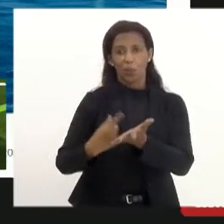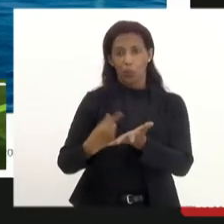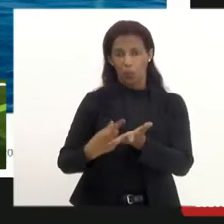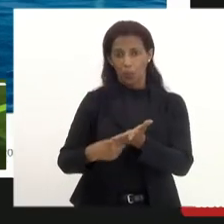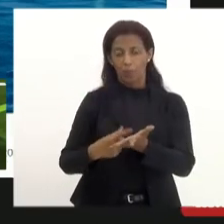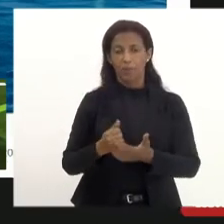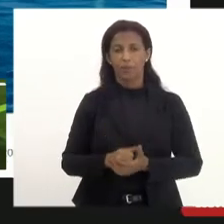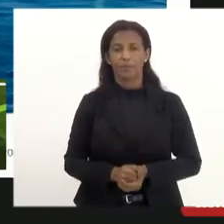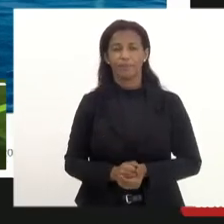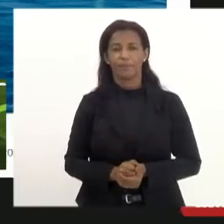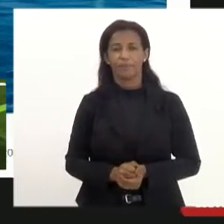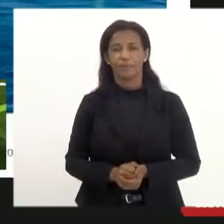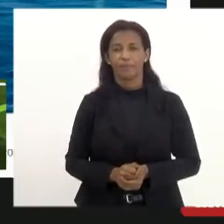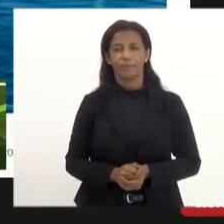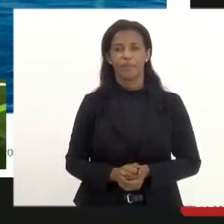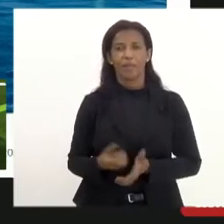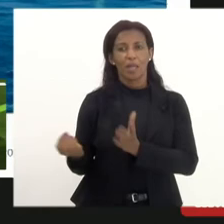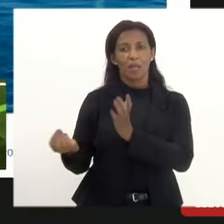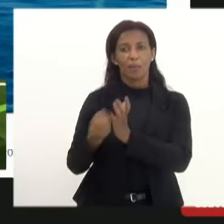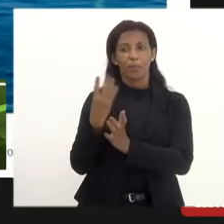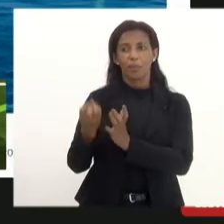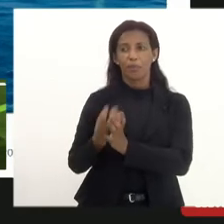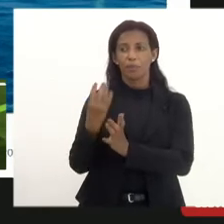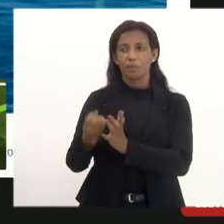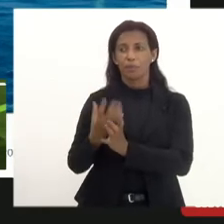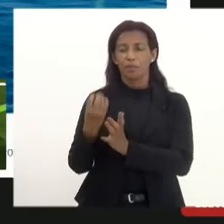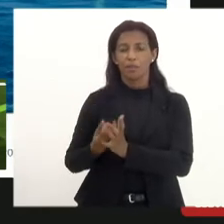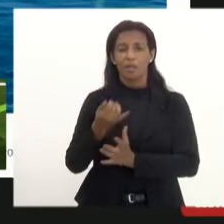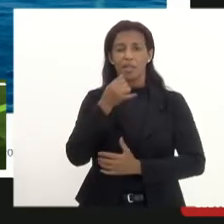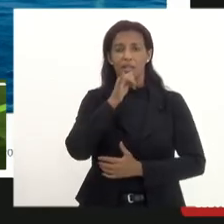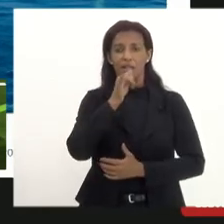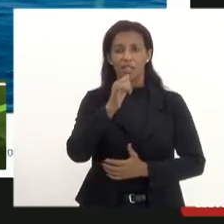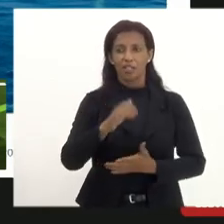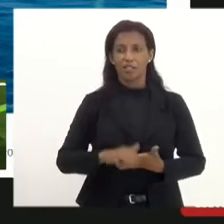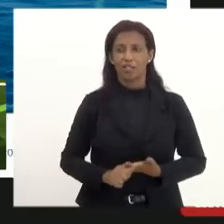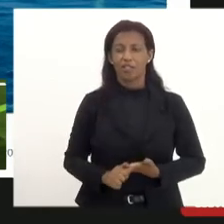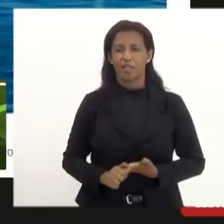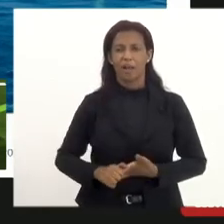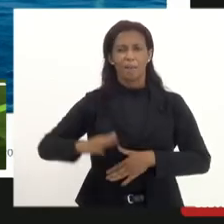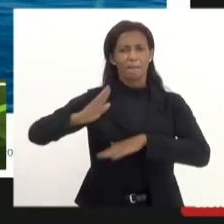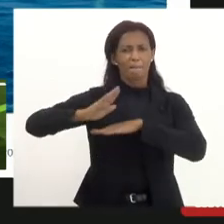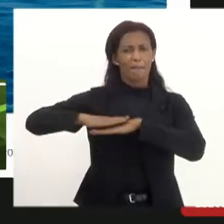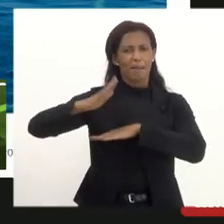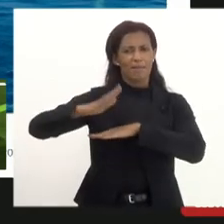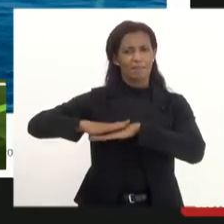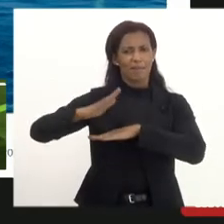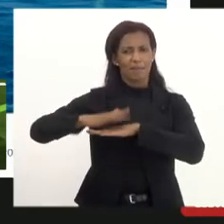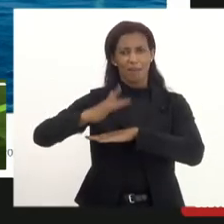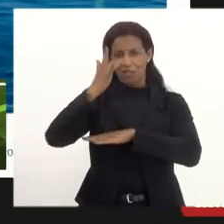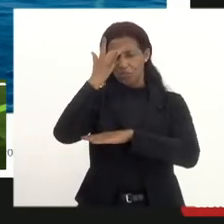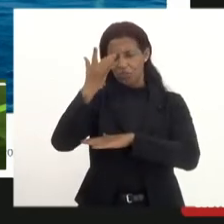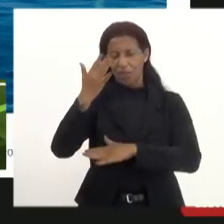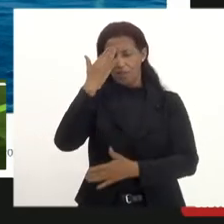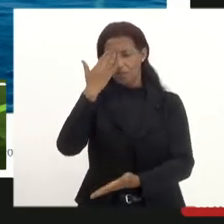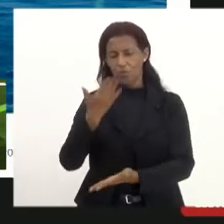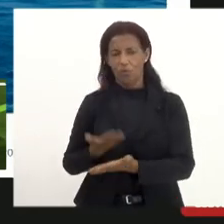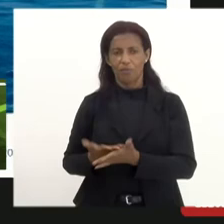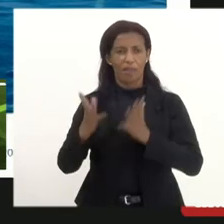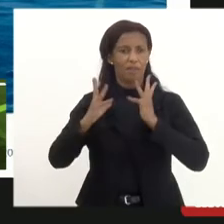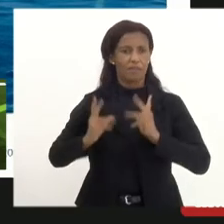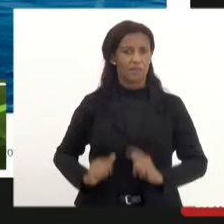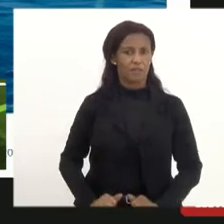comprometimento em produzir e fornecer energias cada vez mais acessíveis, confiáveis e